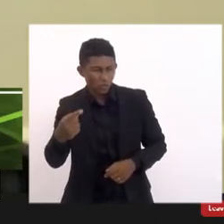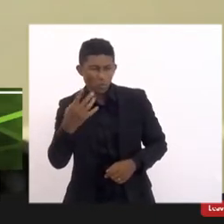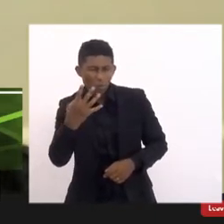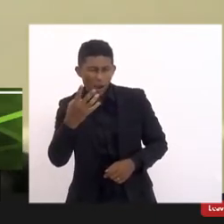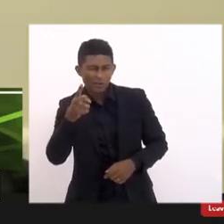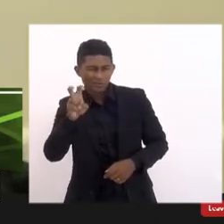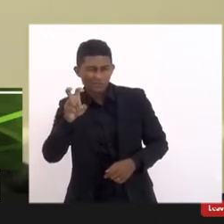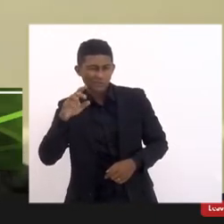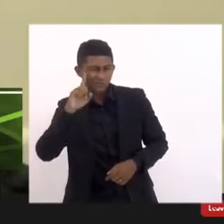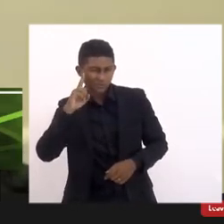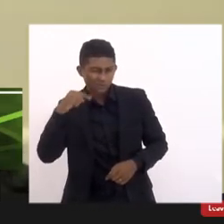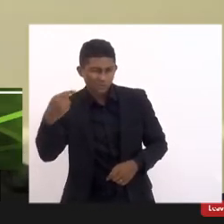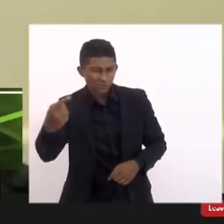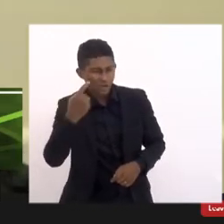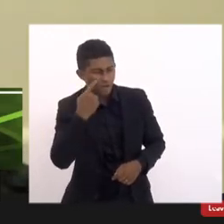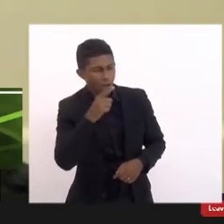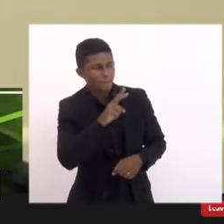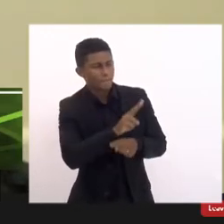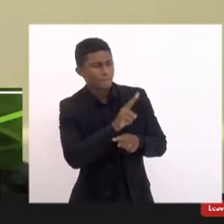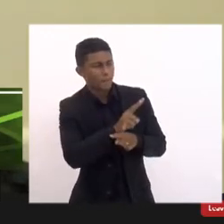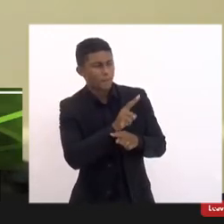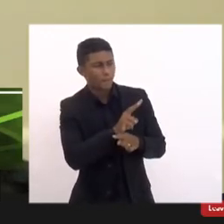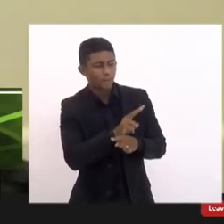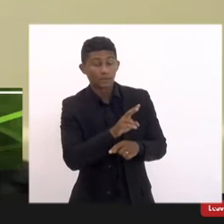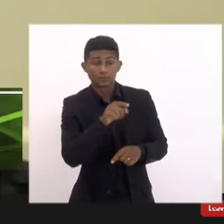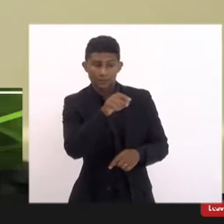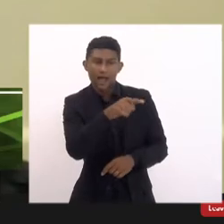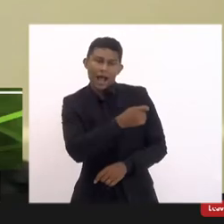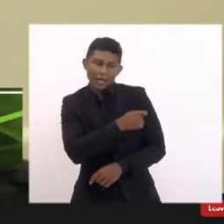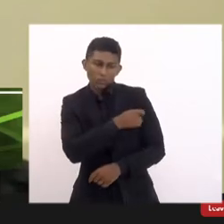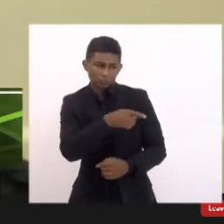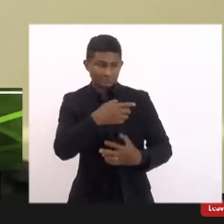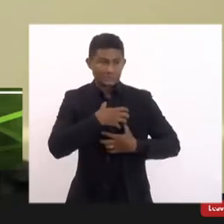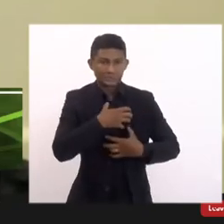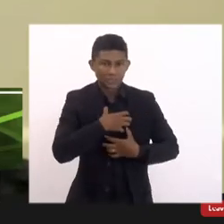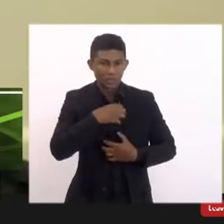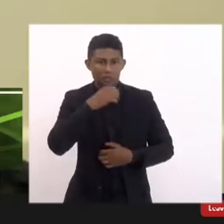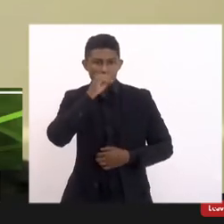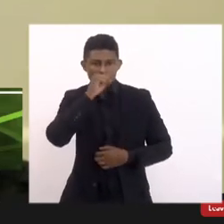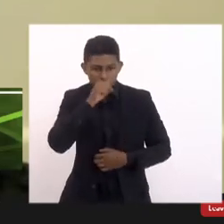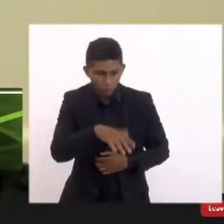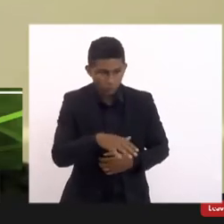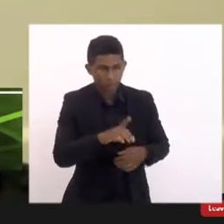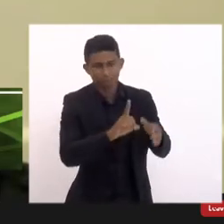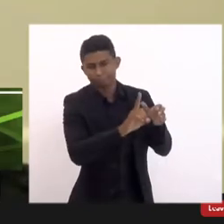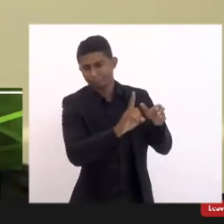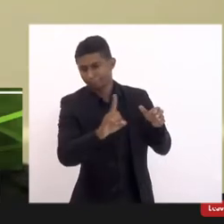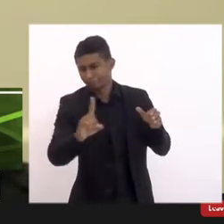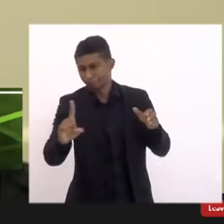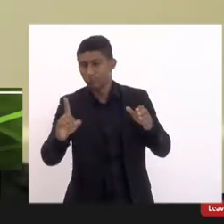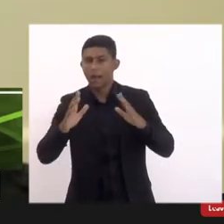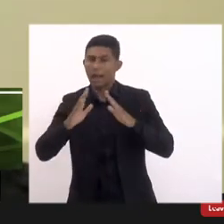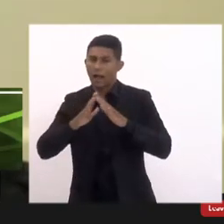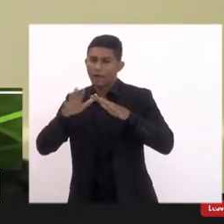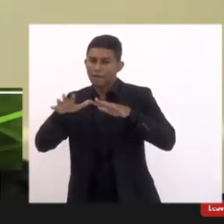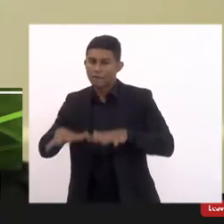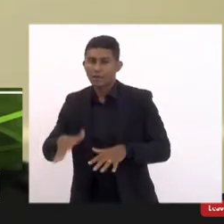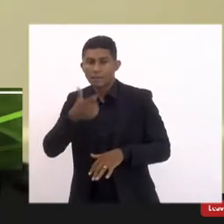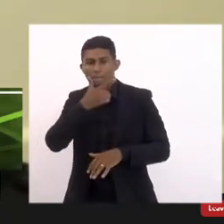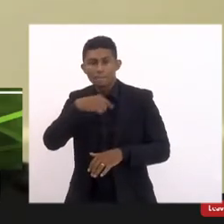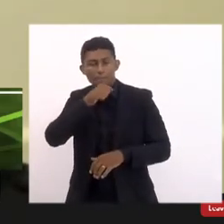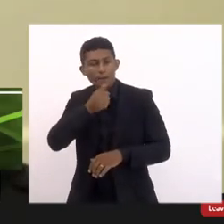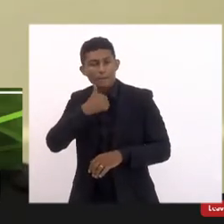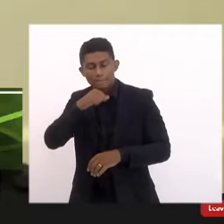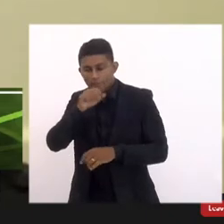que os pais o levem para uma unidade de saúde ou levem para casa para que ele faça o isolamento em casa. A